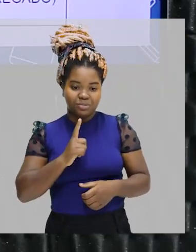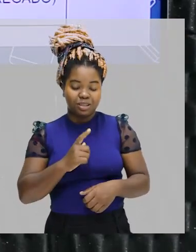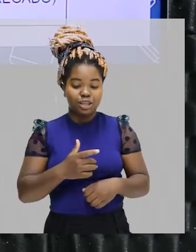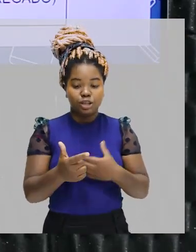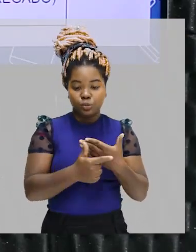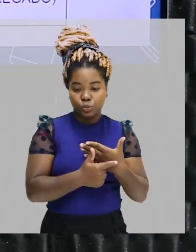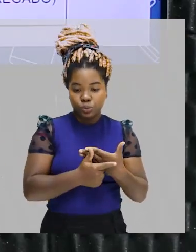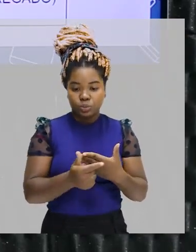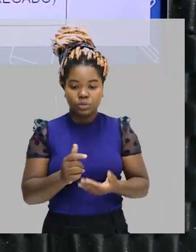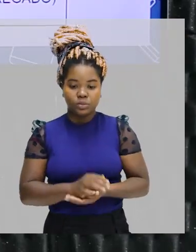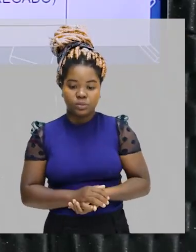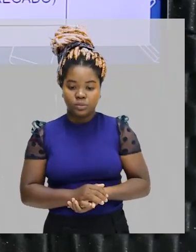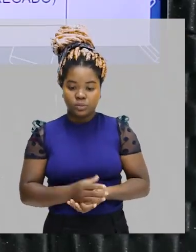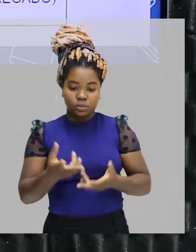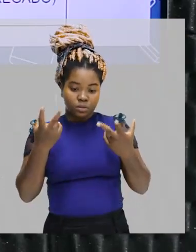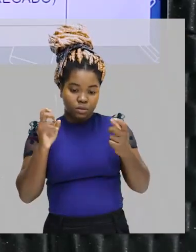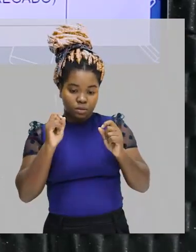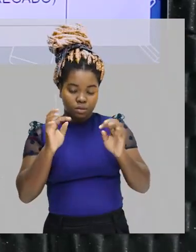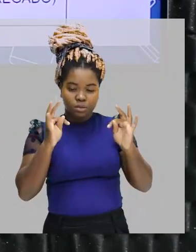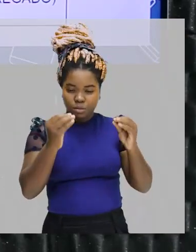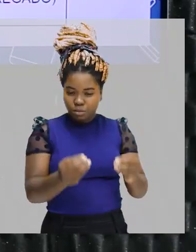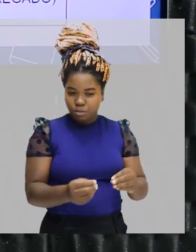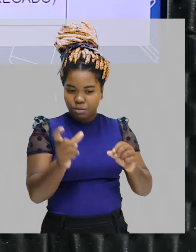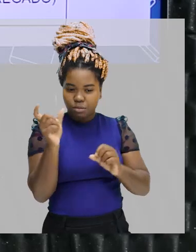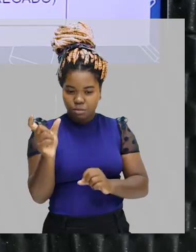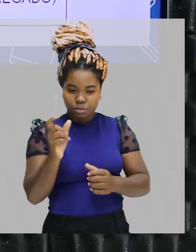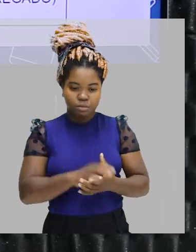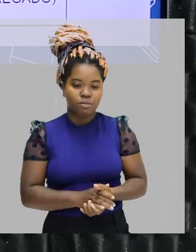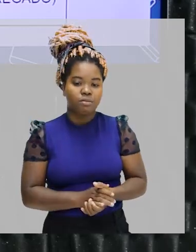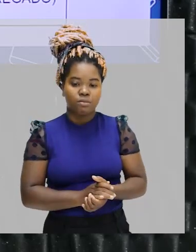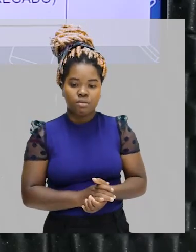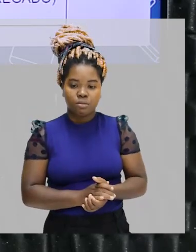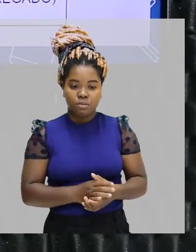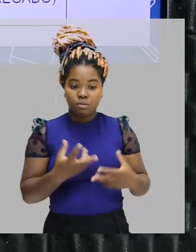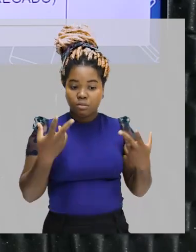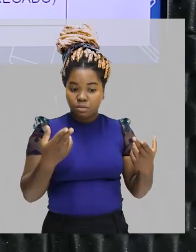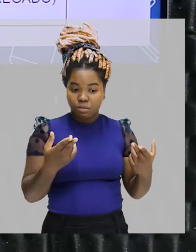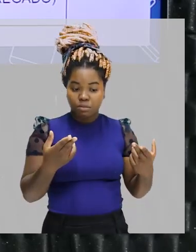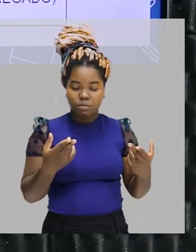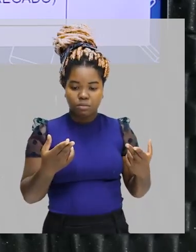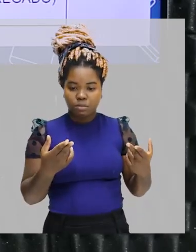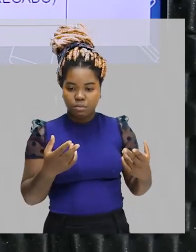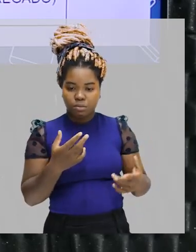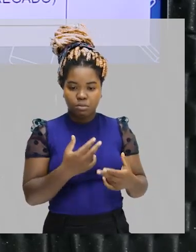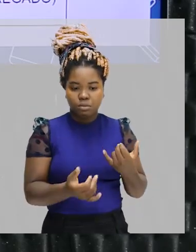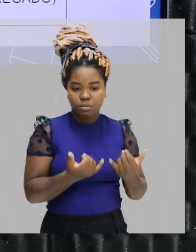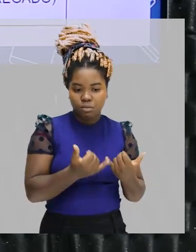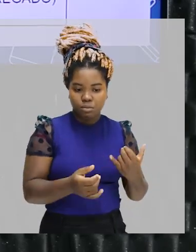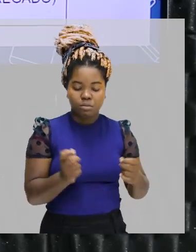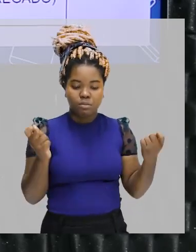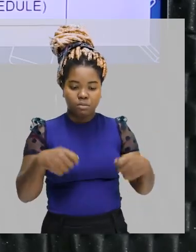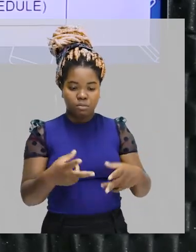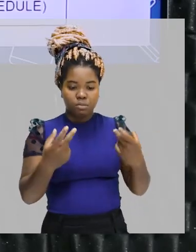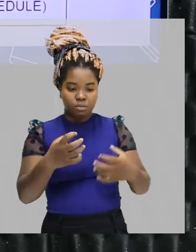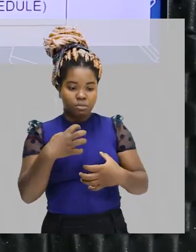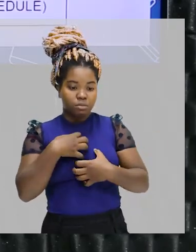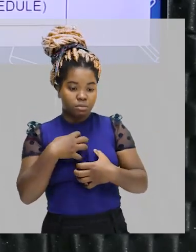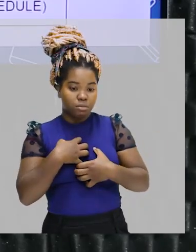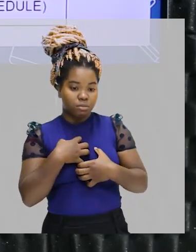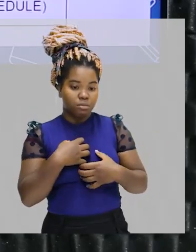função, tá bom? Então, perceba que todas são palavras da mesma família e você consegue identificar o sentido pela aproximação e